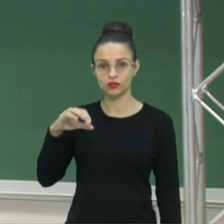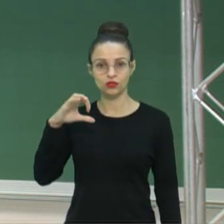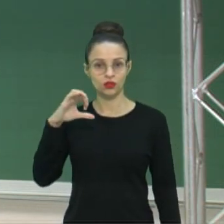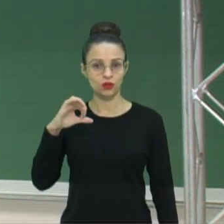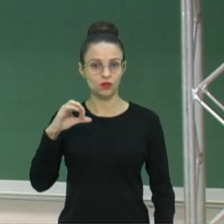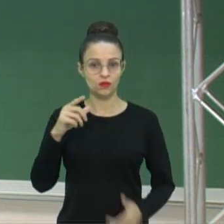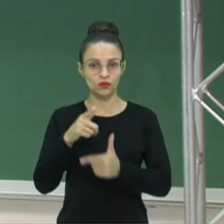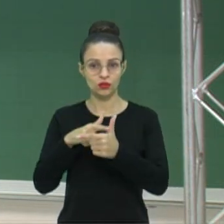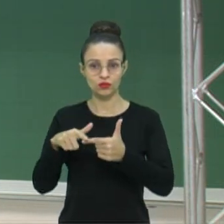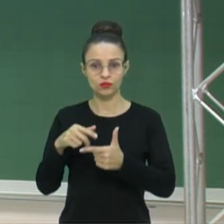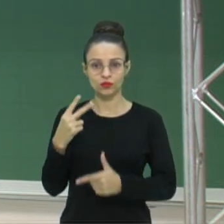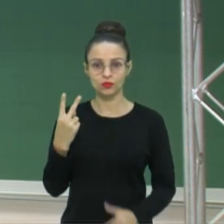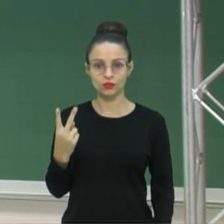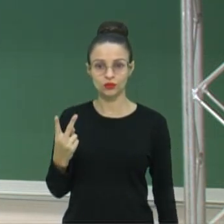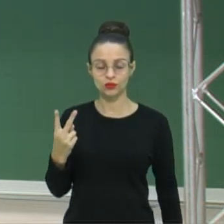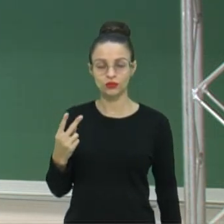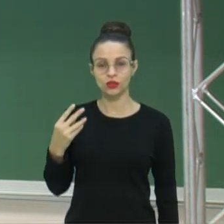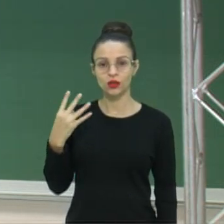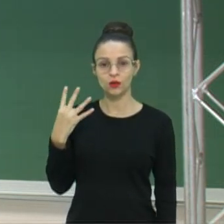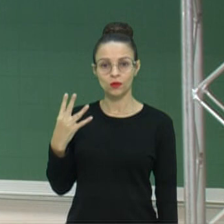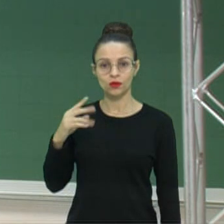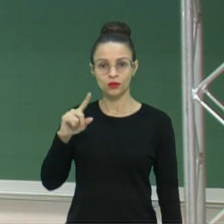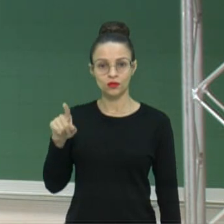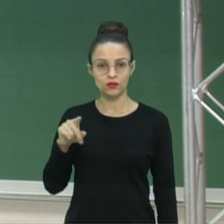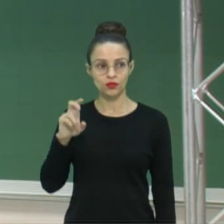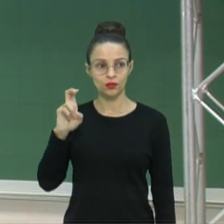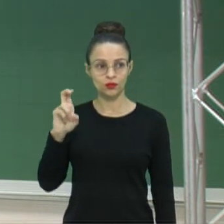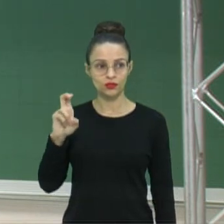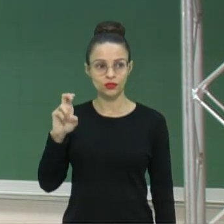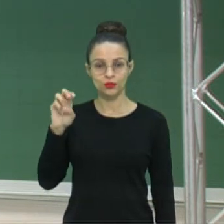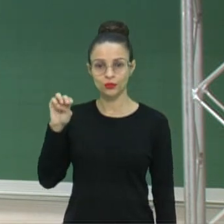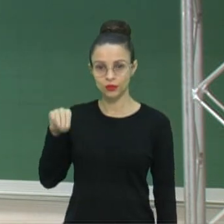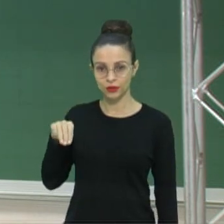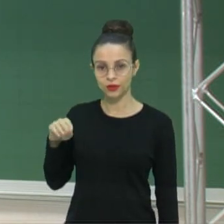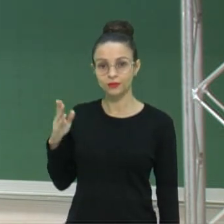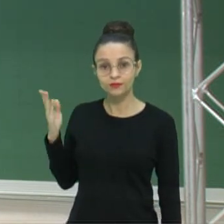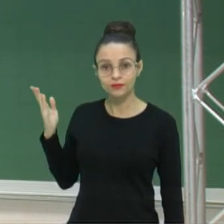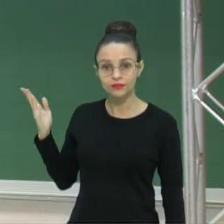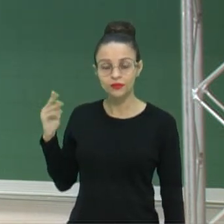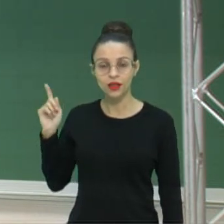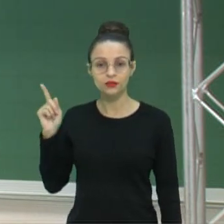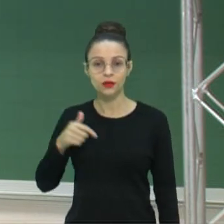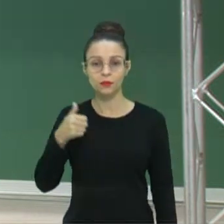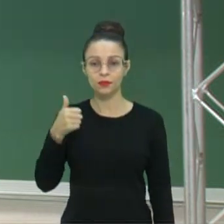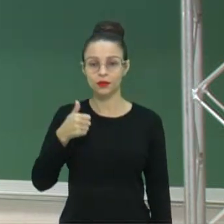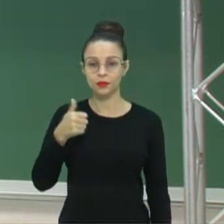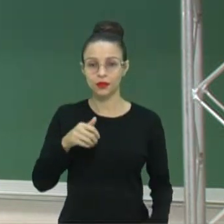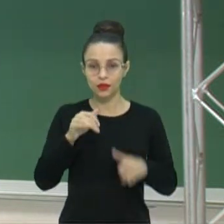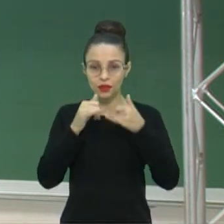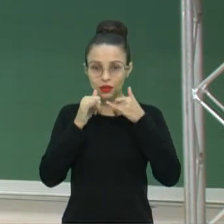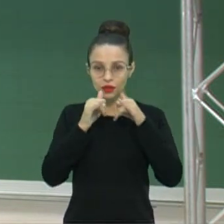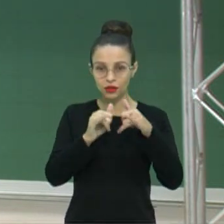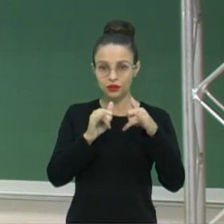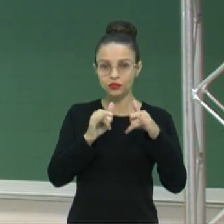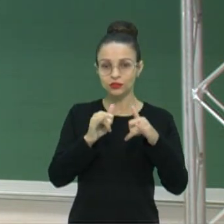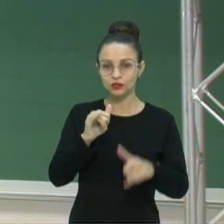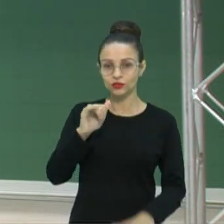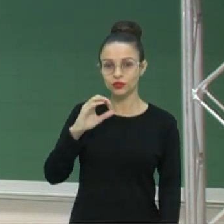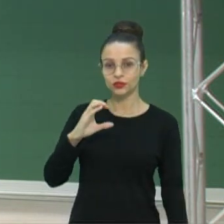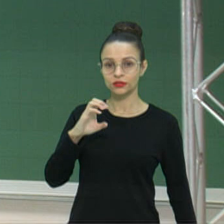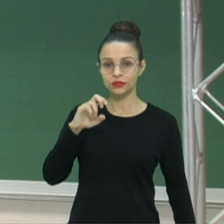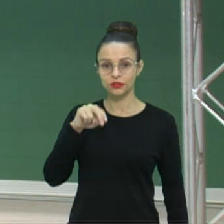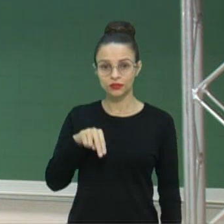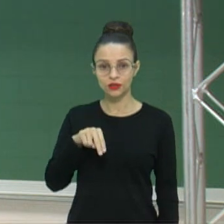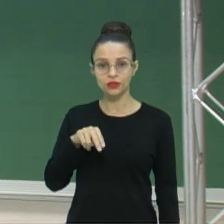2, 4,5 de m. Certo? Essa primeira energia cinética, vou colocar uma linha aqui em cima, ela